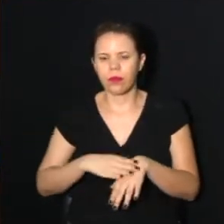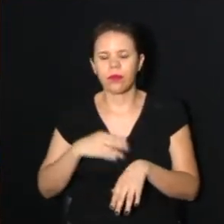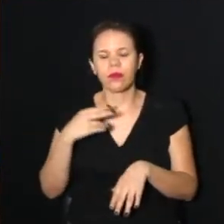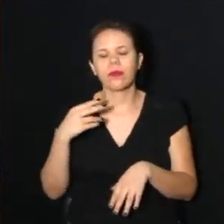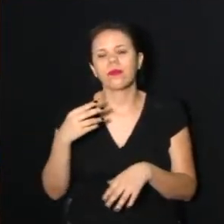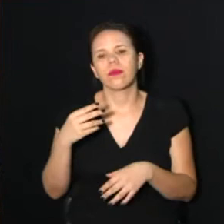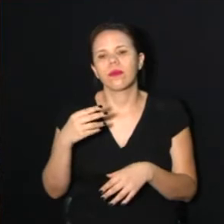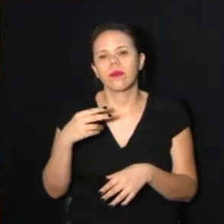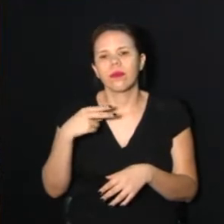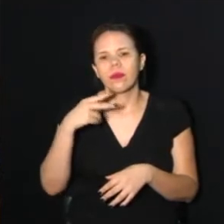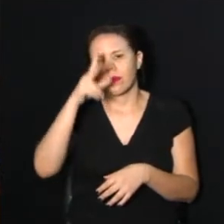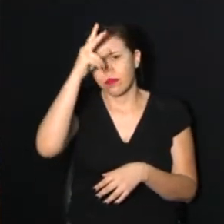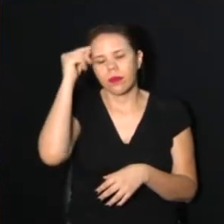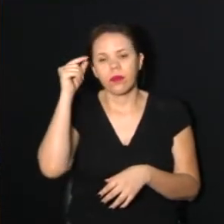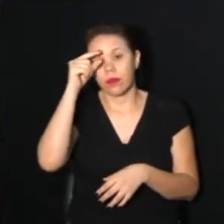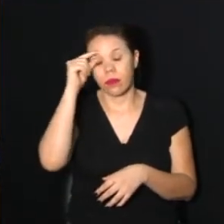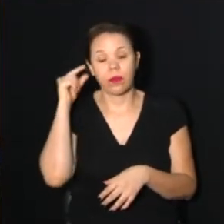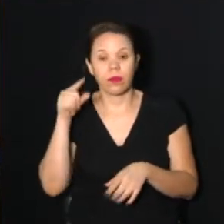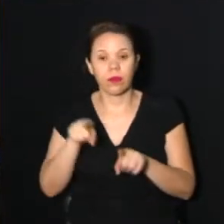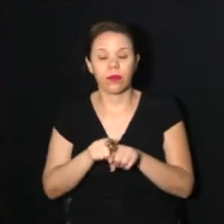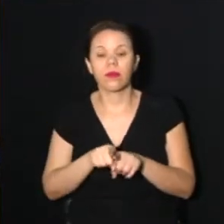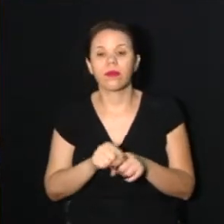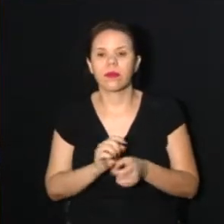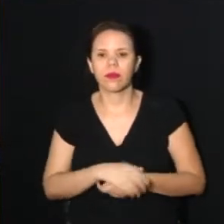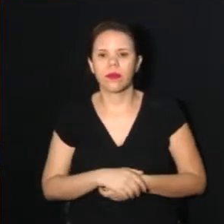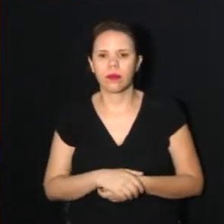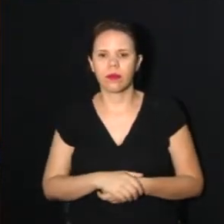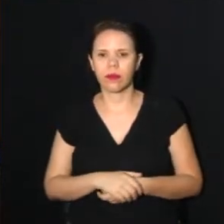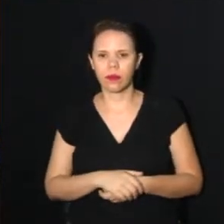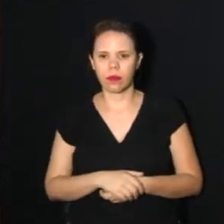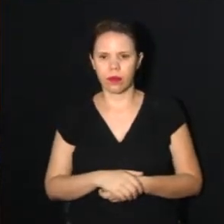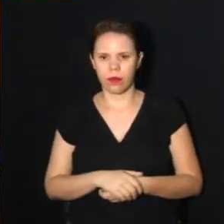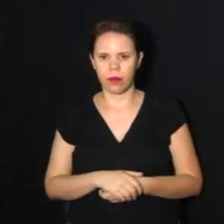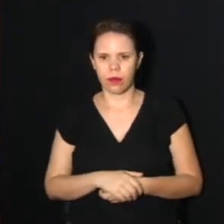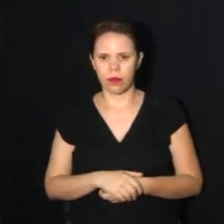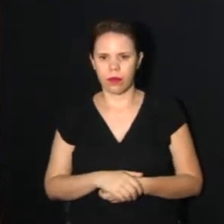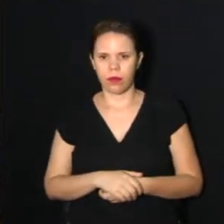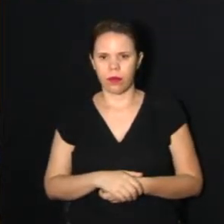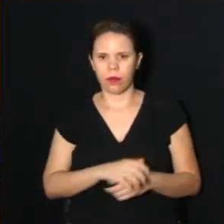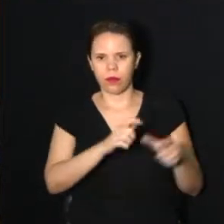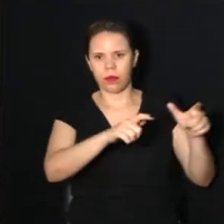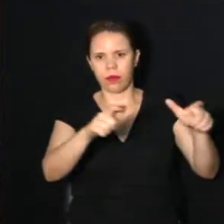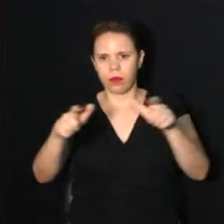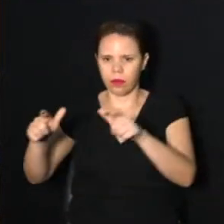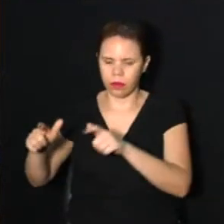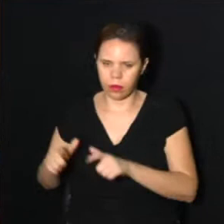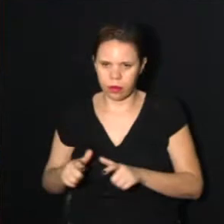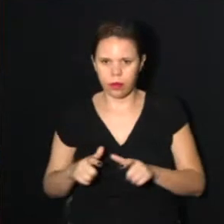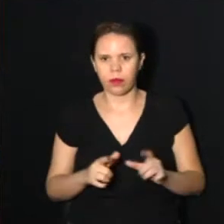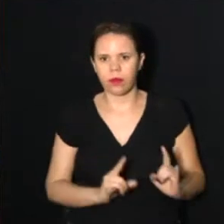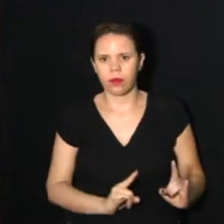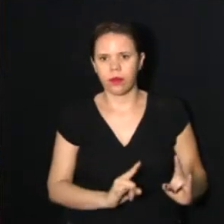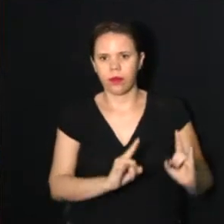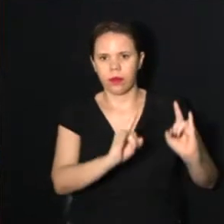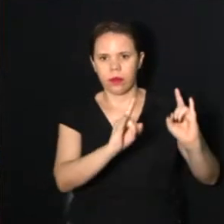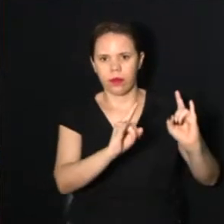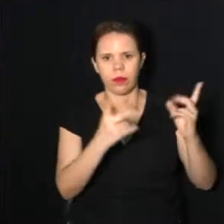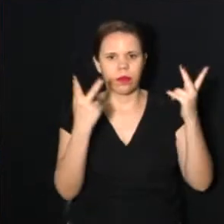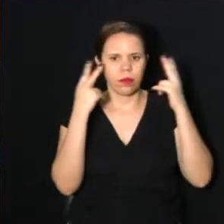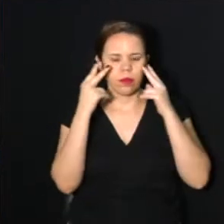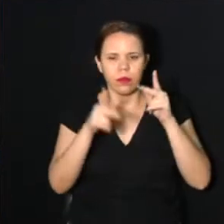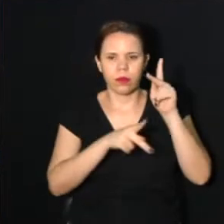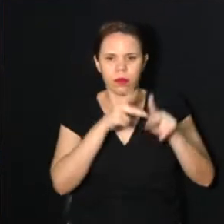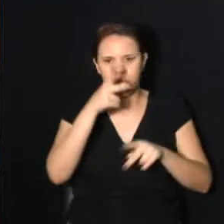municipal, que dispõe sobre a desafetação de área de praça de classe de bens públicos de uso comum do povo